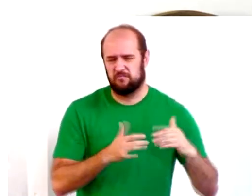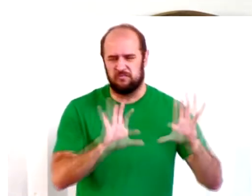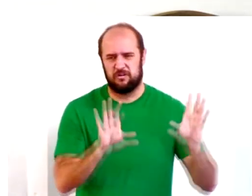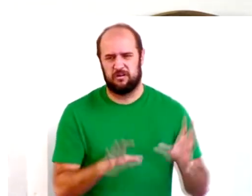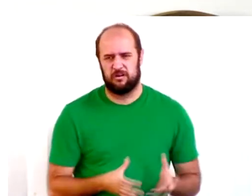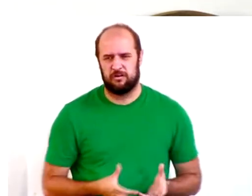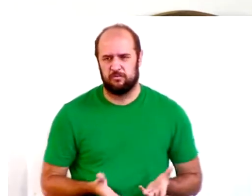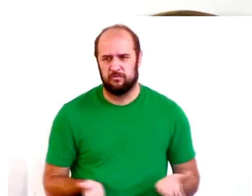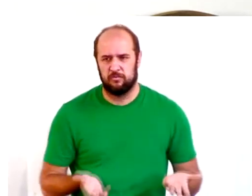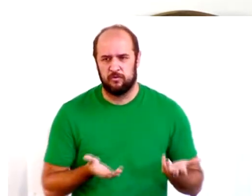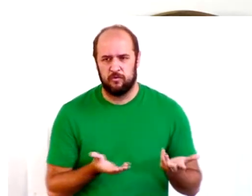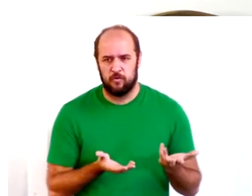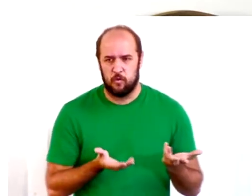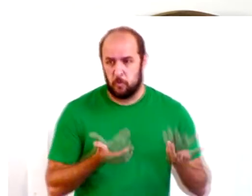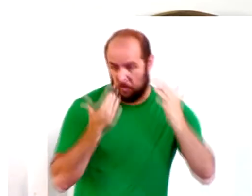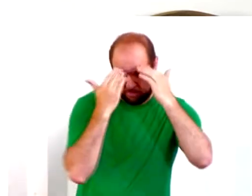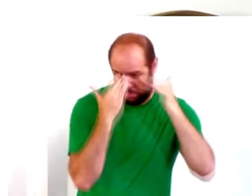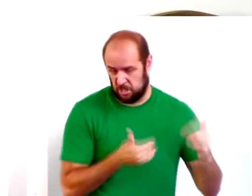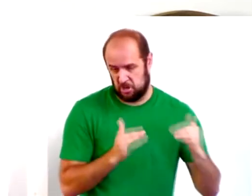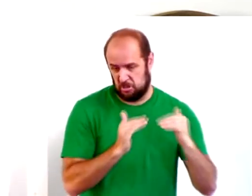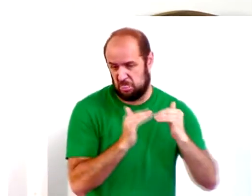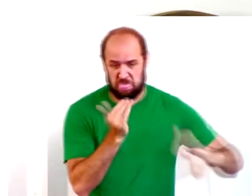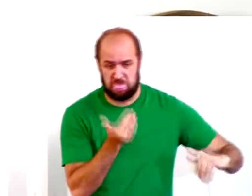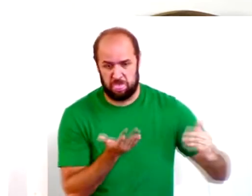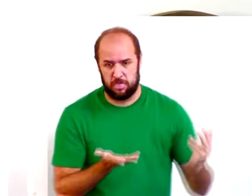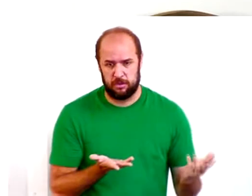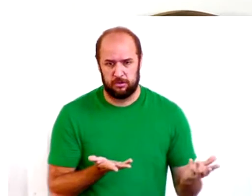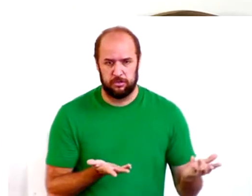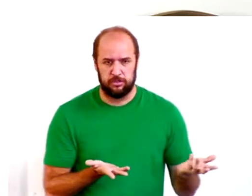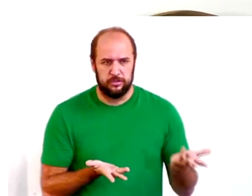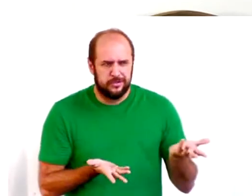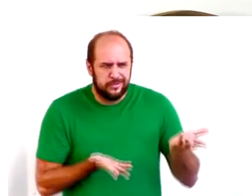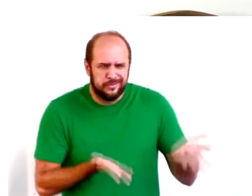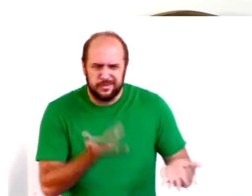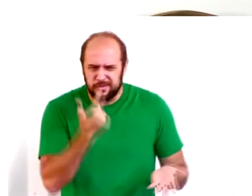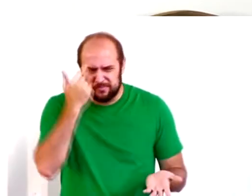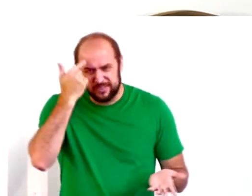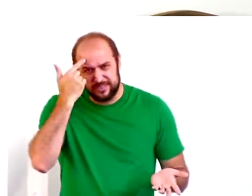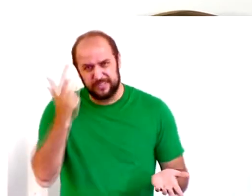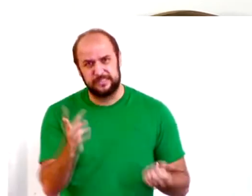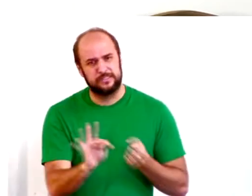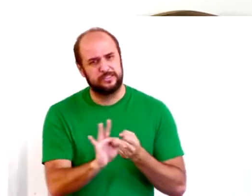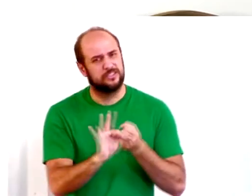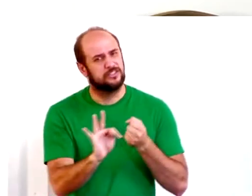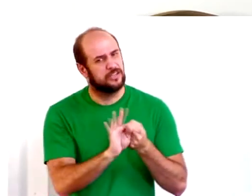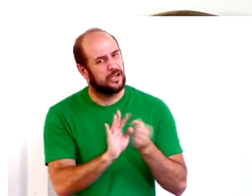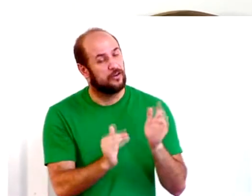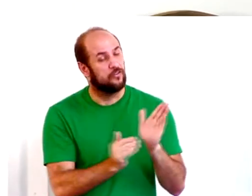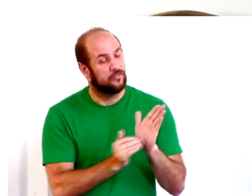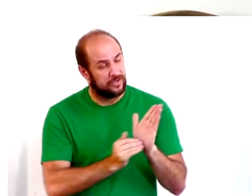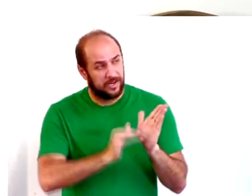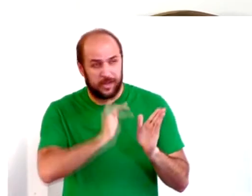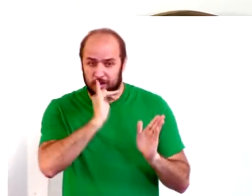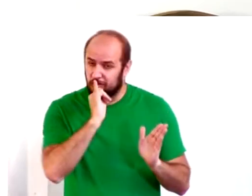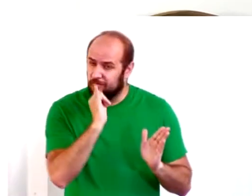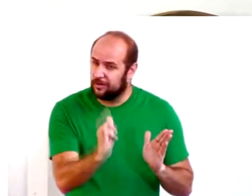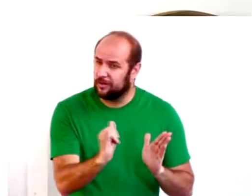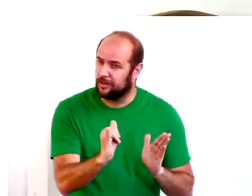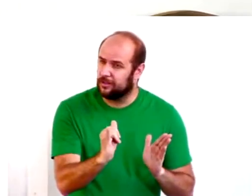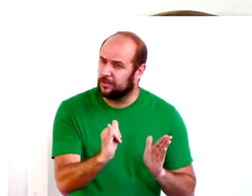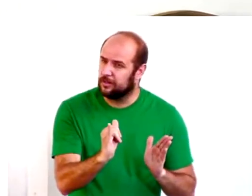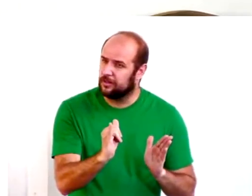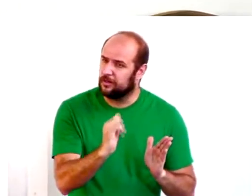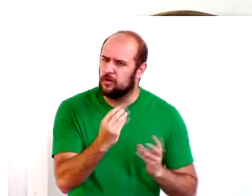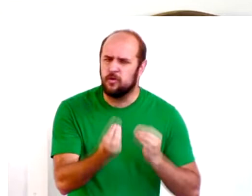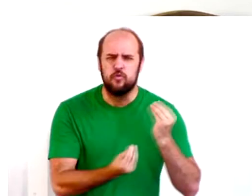eu não aceito, assim eu não concordo. E é por causa disso que Tiago termina o seu livro dizendo: como é que nós estamos